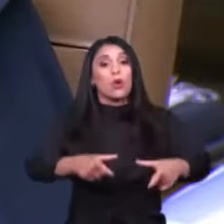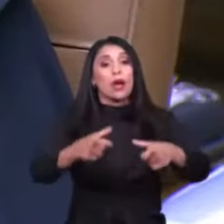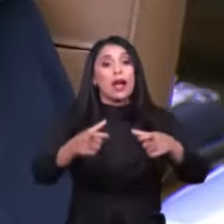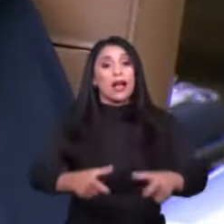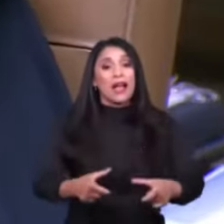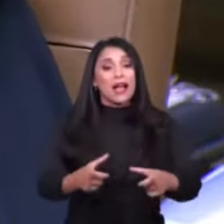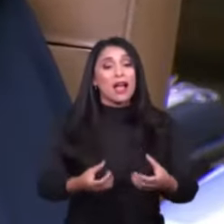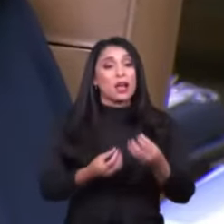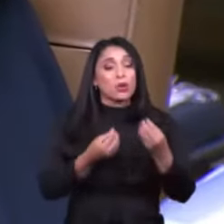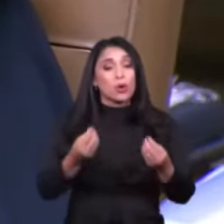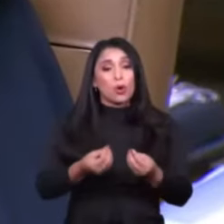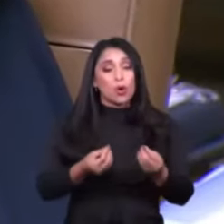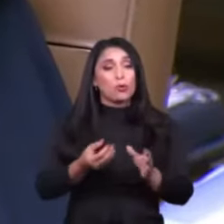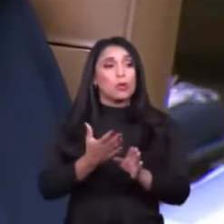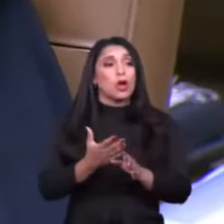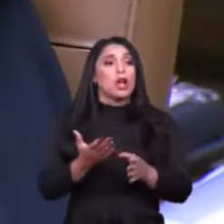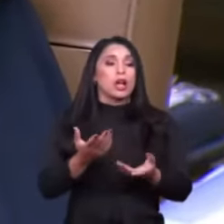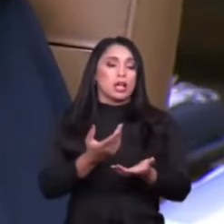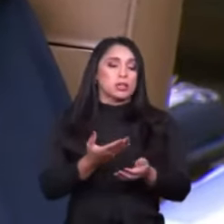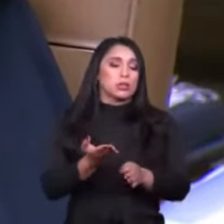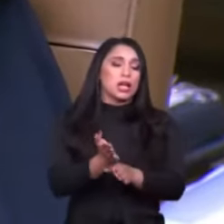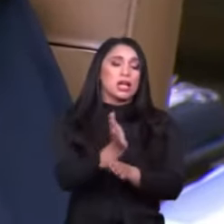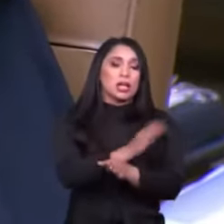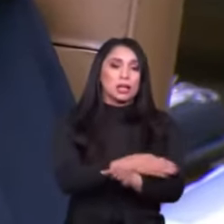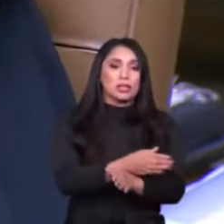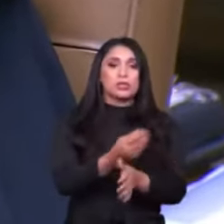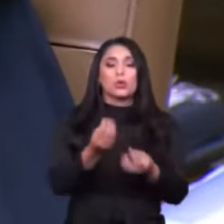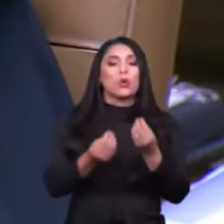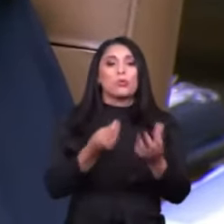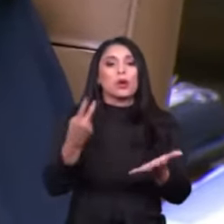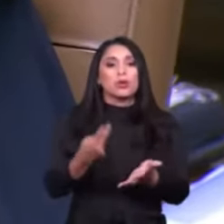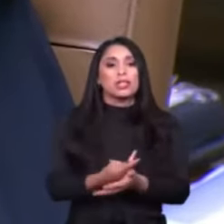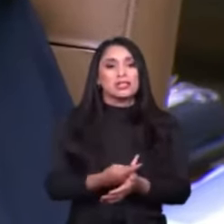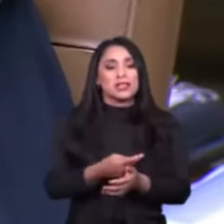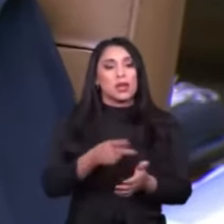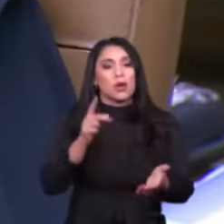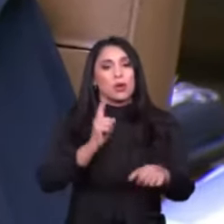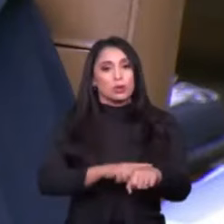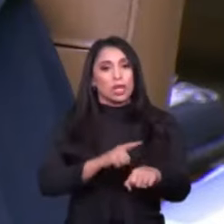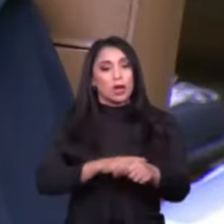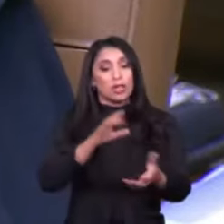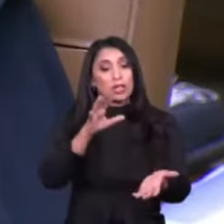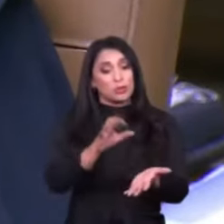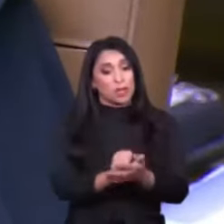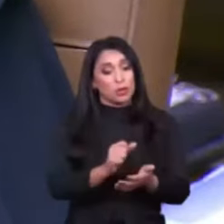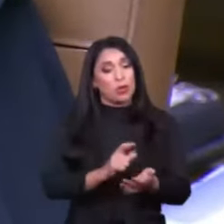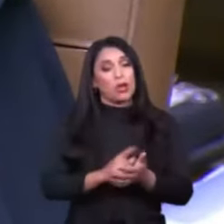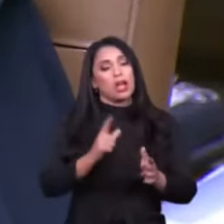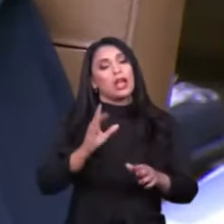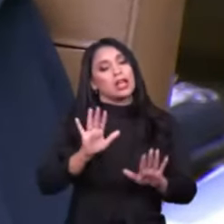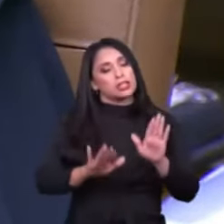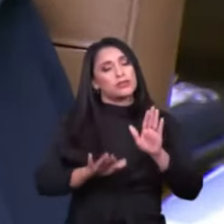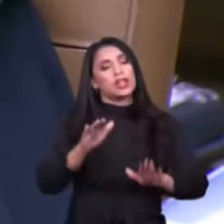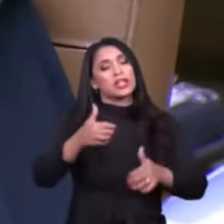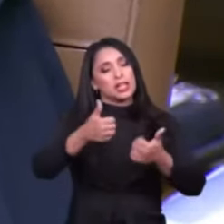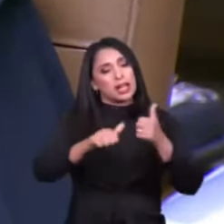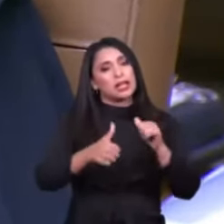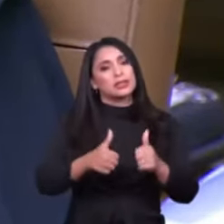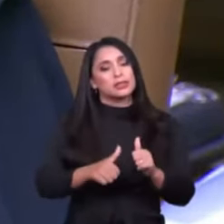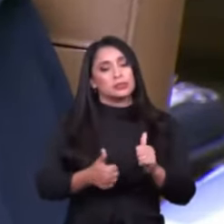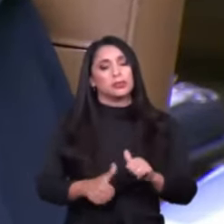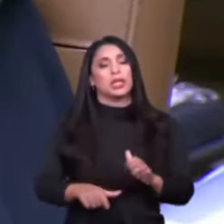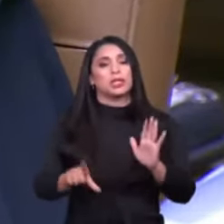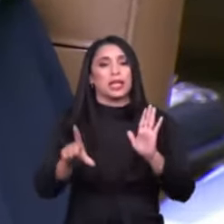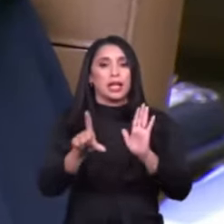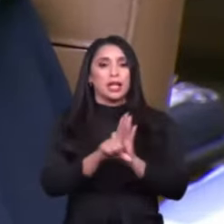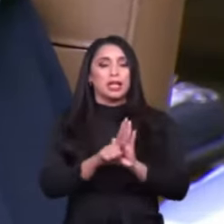do agente, aos antecedentes e às condições que se deu a ação, se encontra também no domínio da competência legislativa pré-ordenada a orientar os aplicadores da